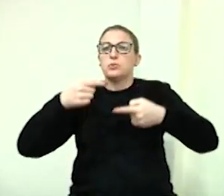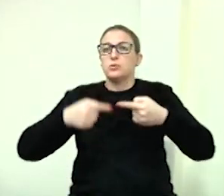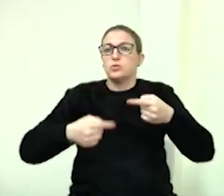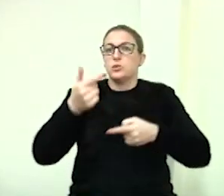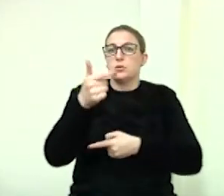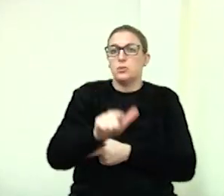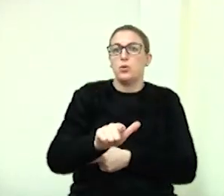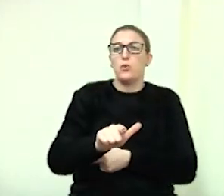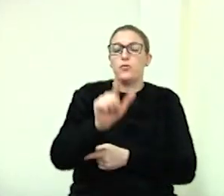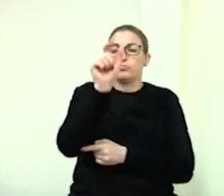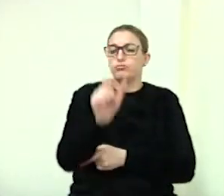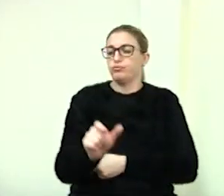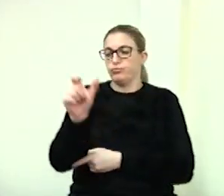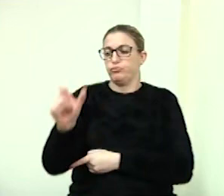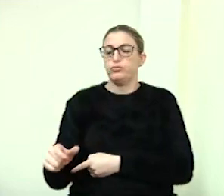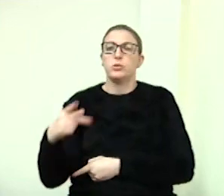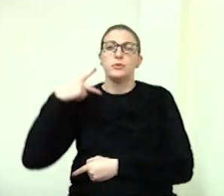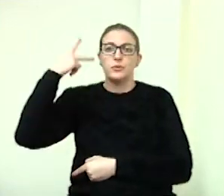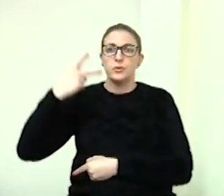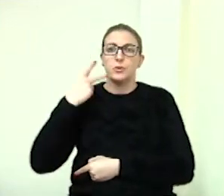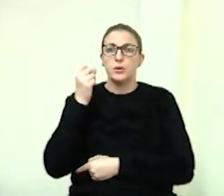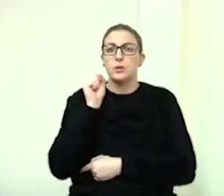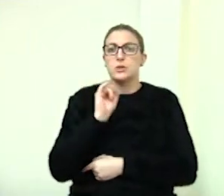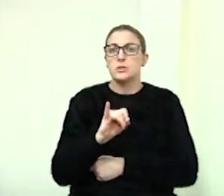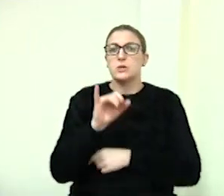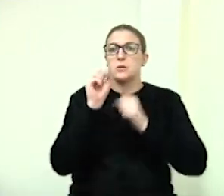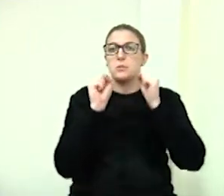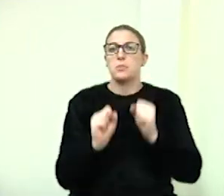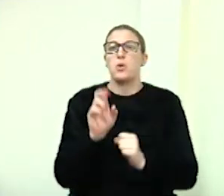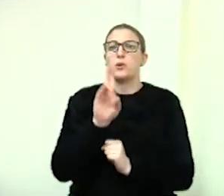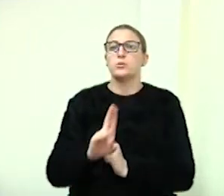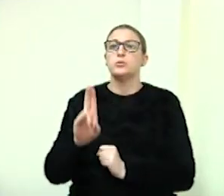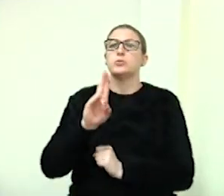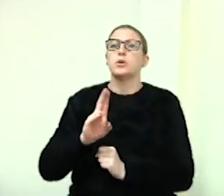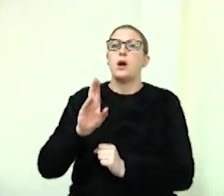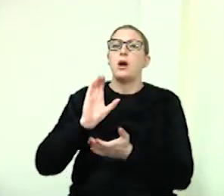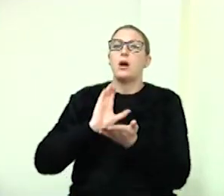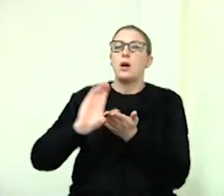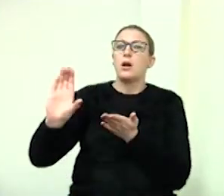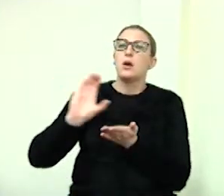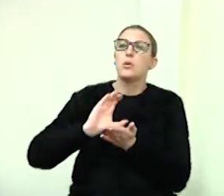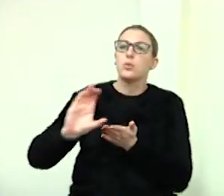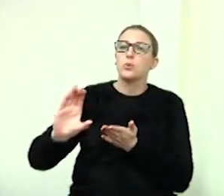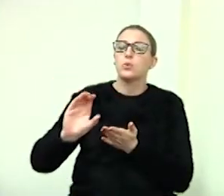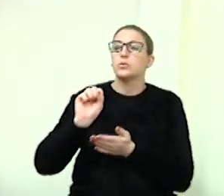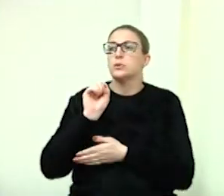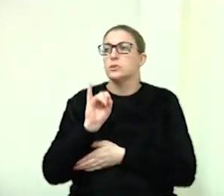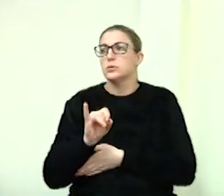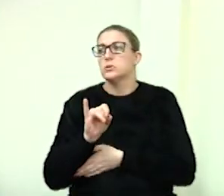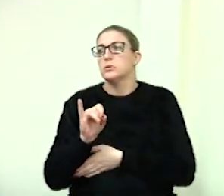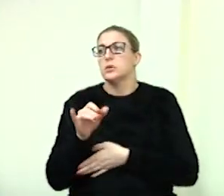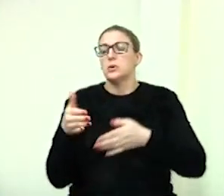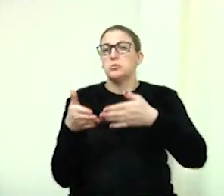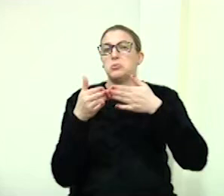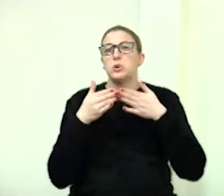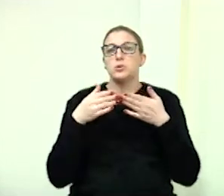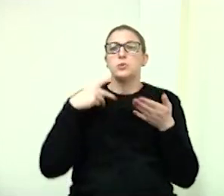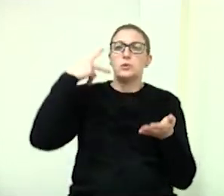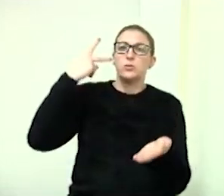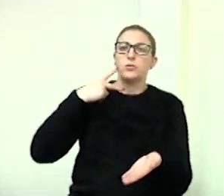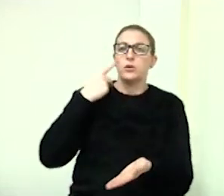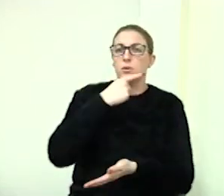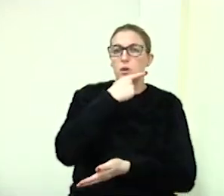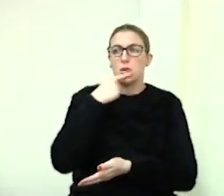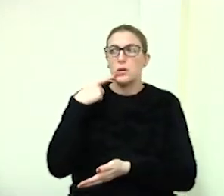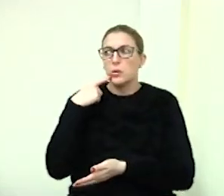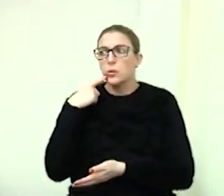vereadores, se tem como a gente arrepassar mais alguma coisa, e se realmente a demanda do vereador Araújo é importante, se tem esse recurso, se a demanda, daqui a pouco, do